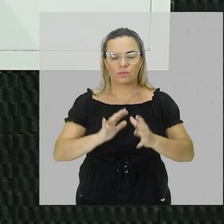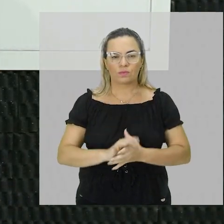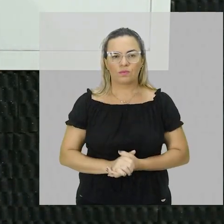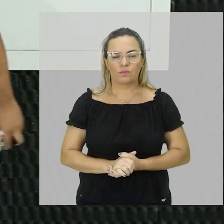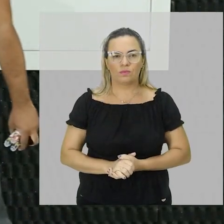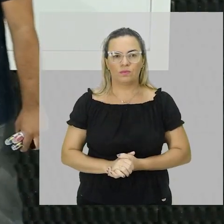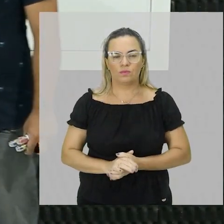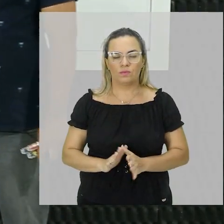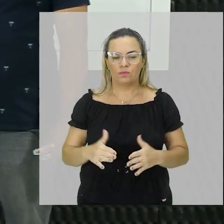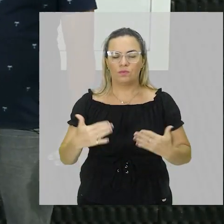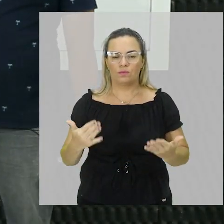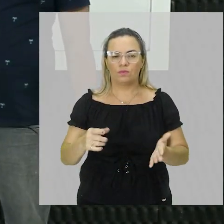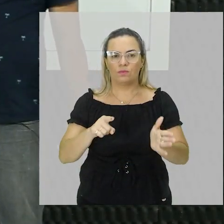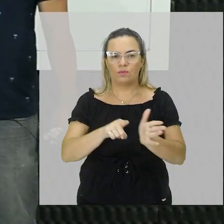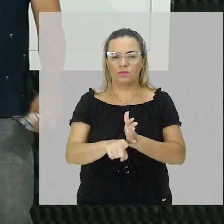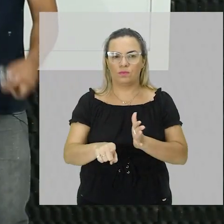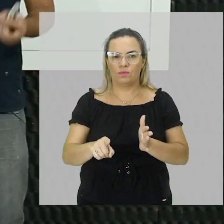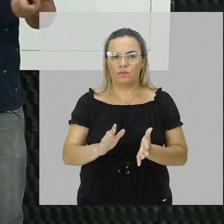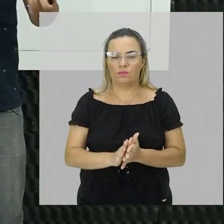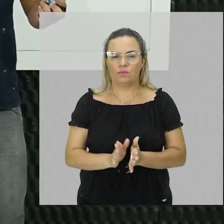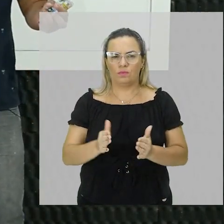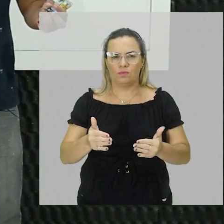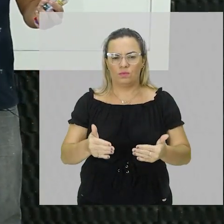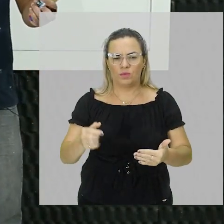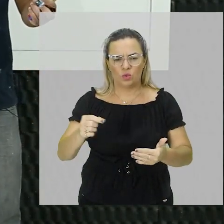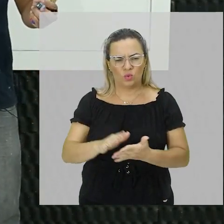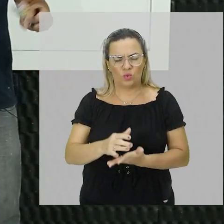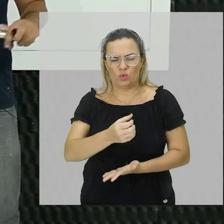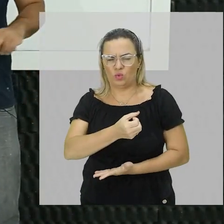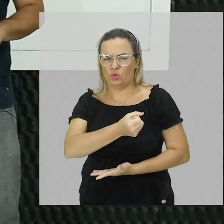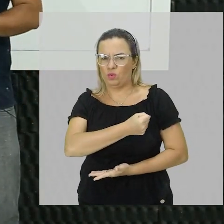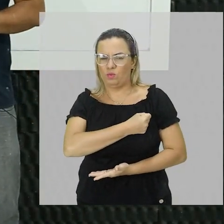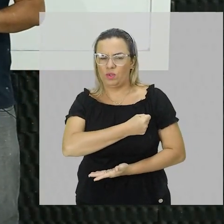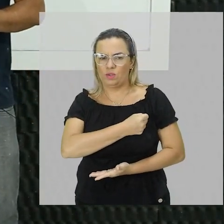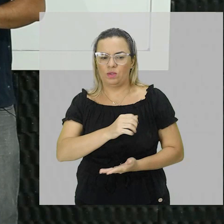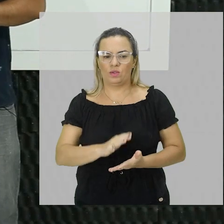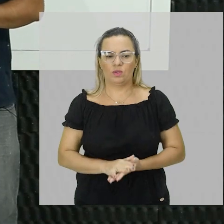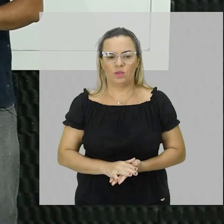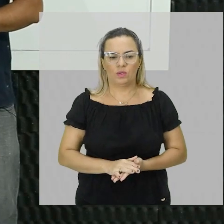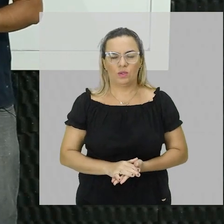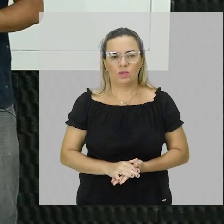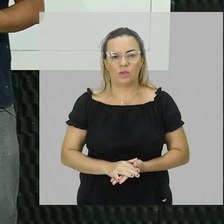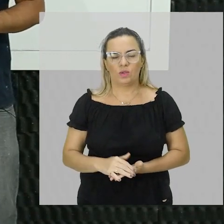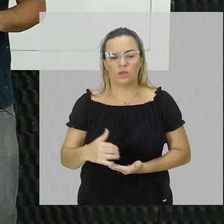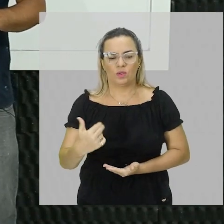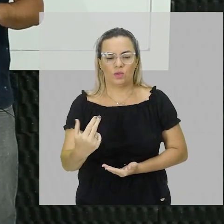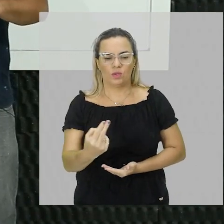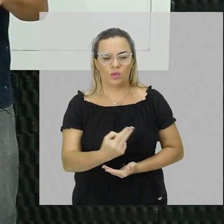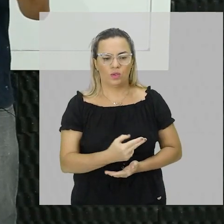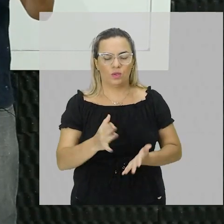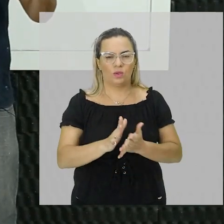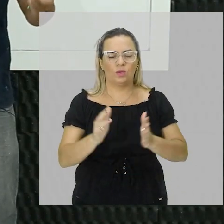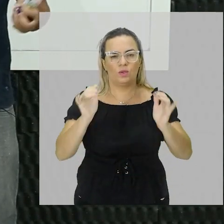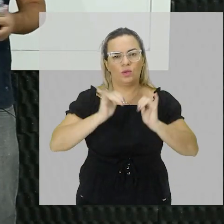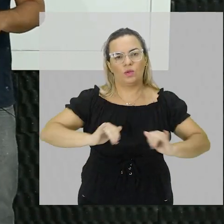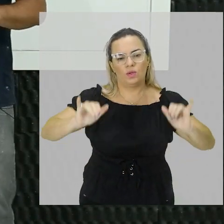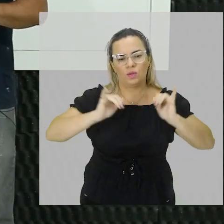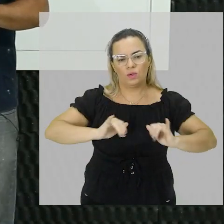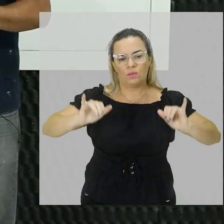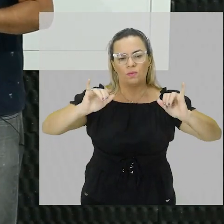Então é uma questão que a gente não vai trabalhar diretamente com números, certo? Nós vamos trabalhar com as